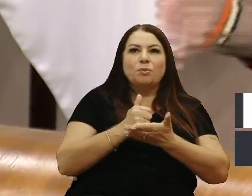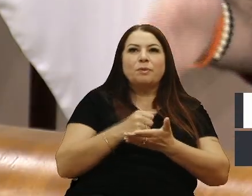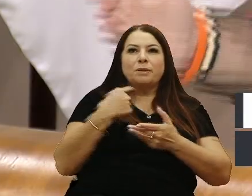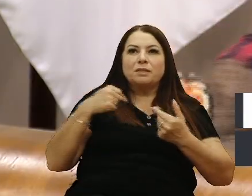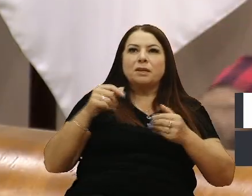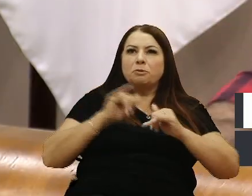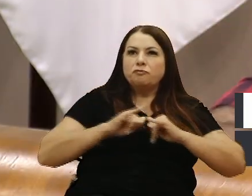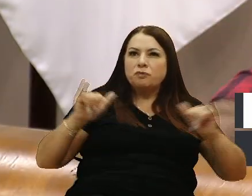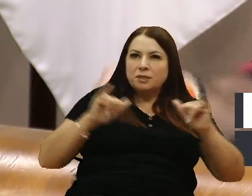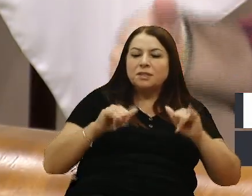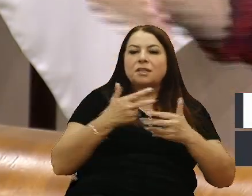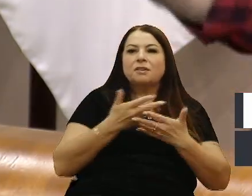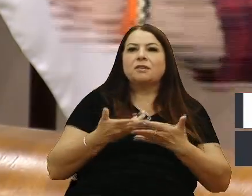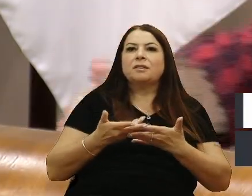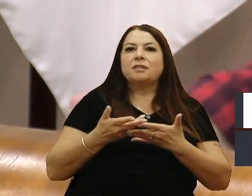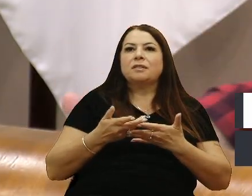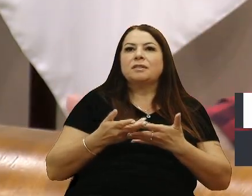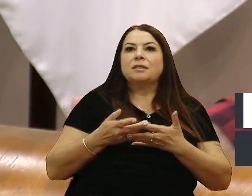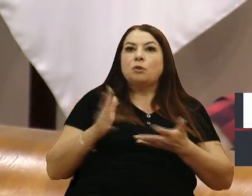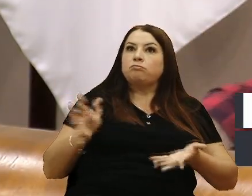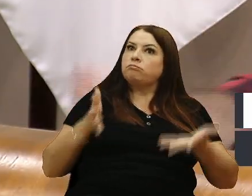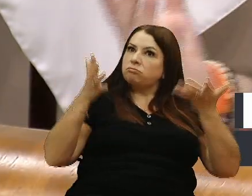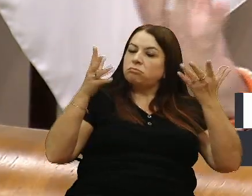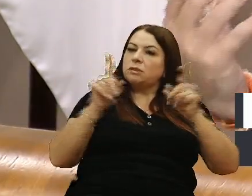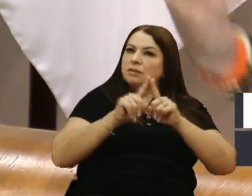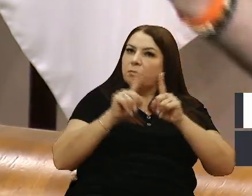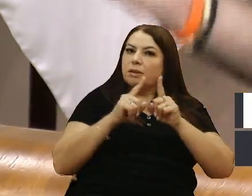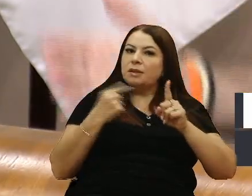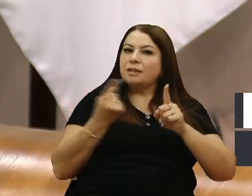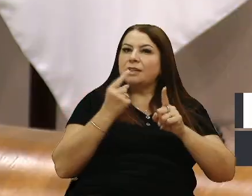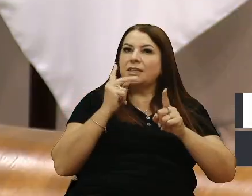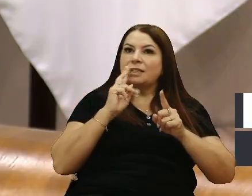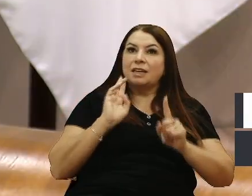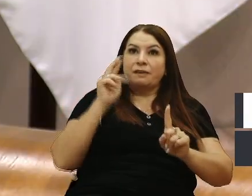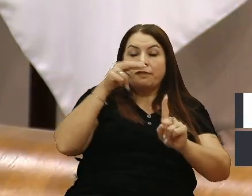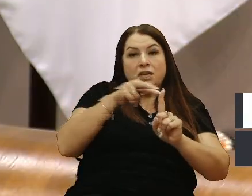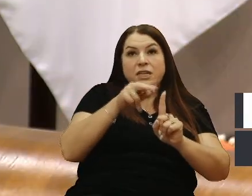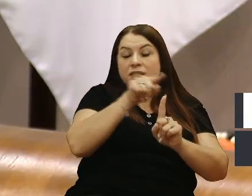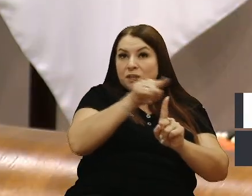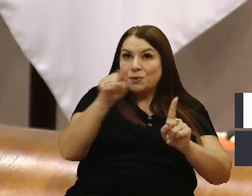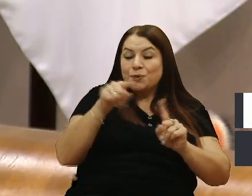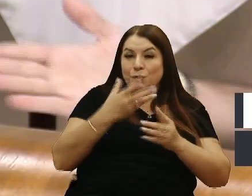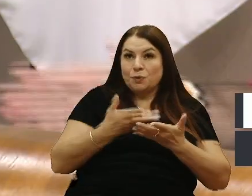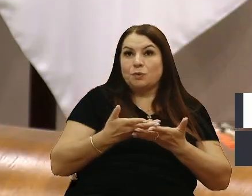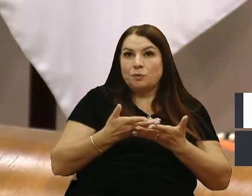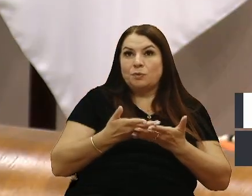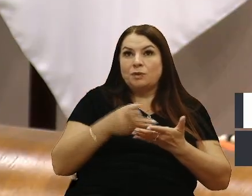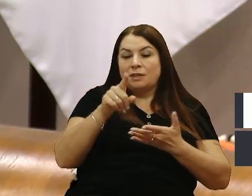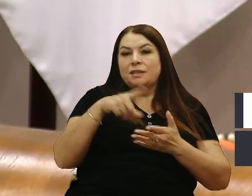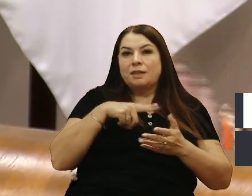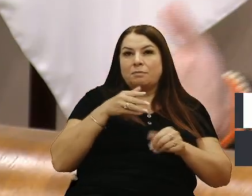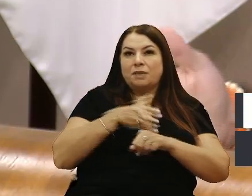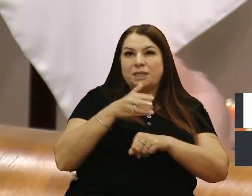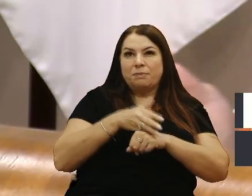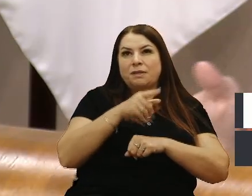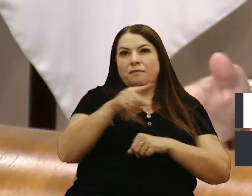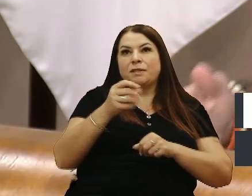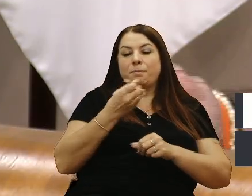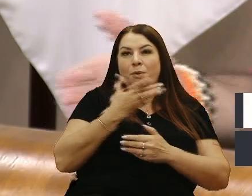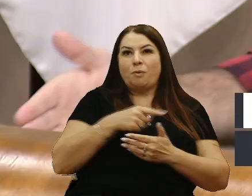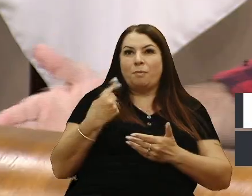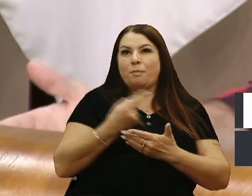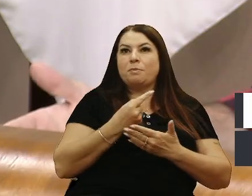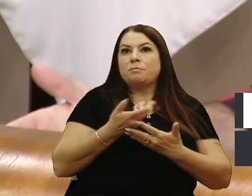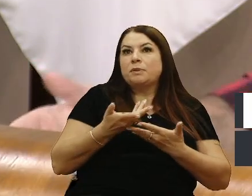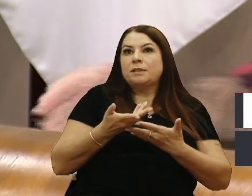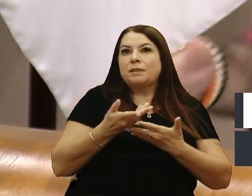coisa para divulgação, coisa assim. Isso aí enaltece, eu sempre digo, se a gente virar referência daqui a pouco nisso, que a senhora tem participação nisso, vai ser bom para até